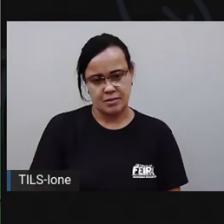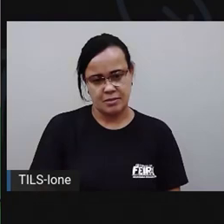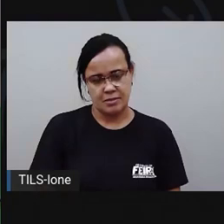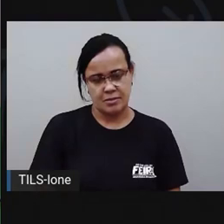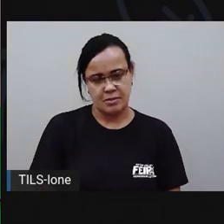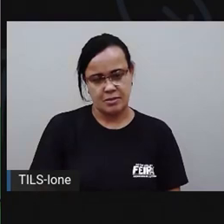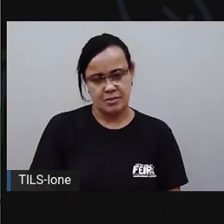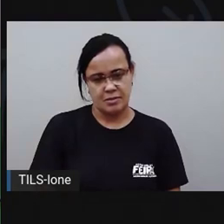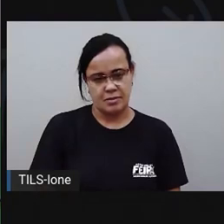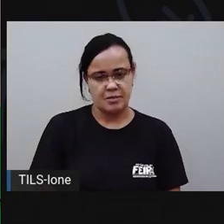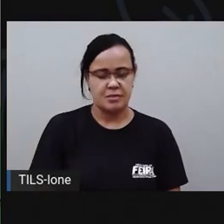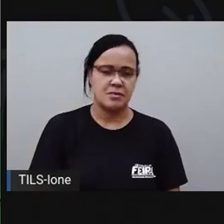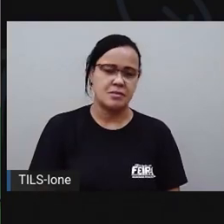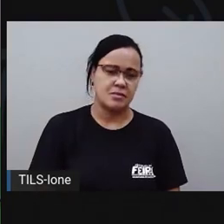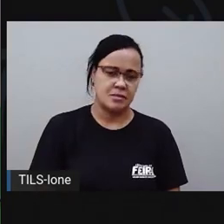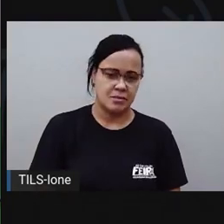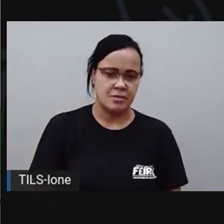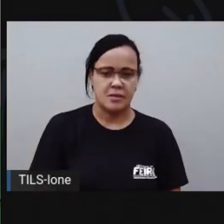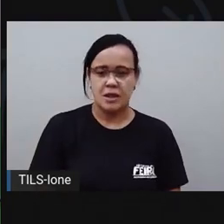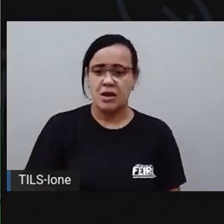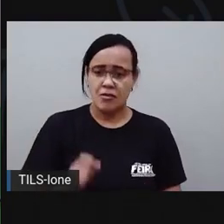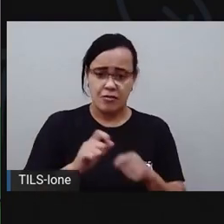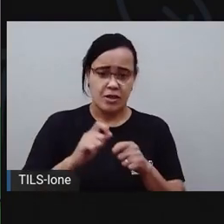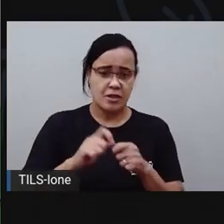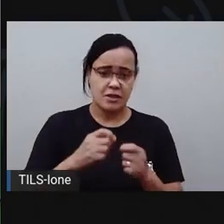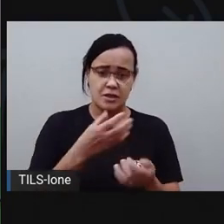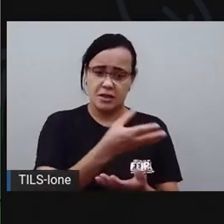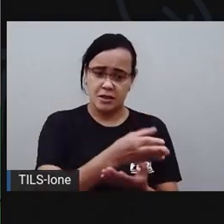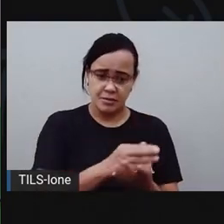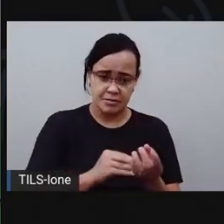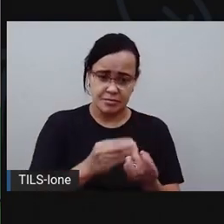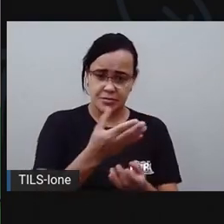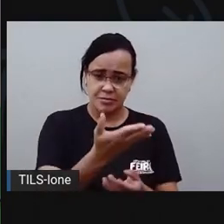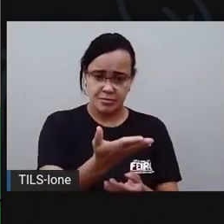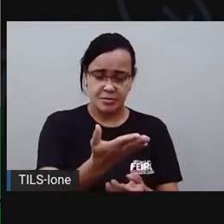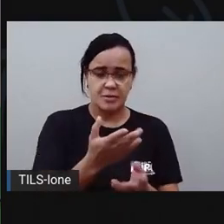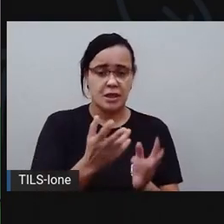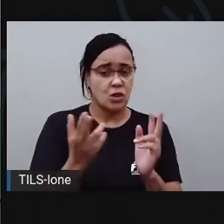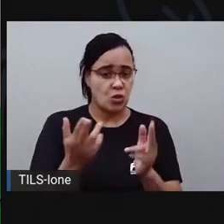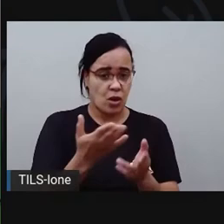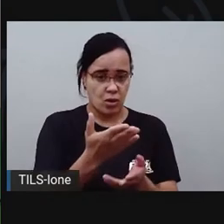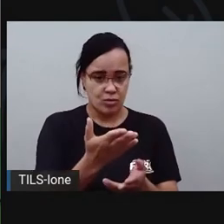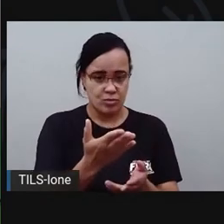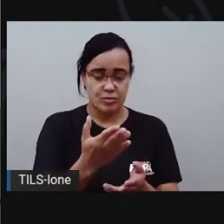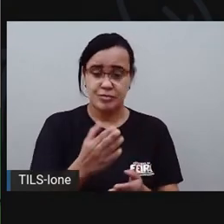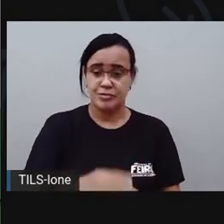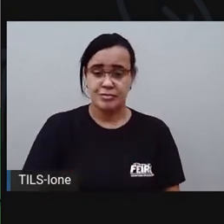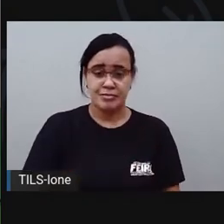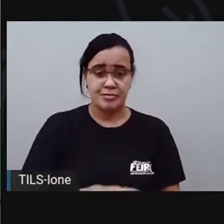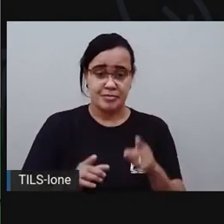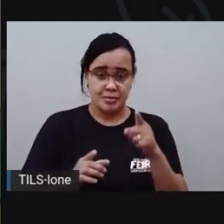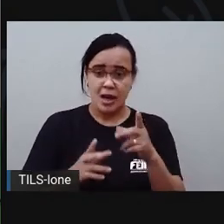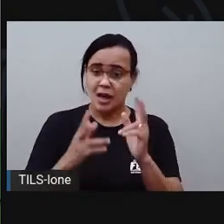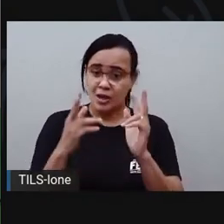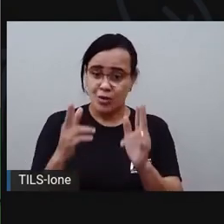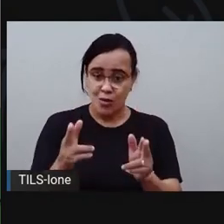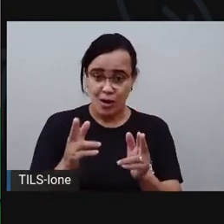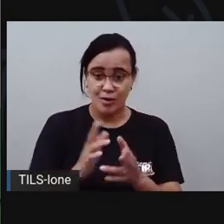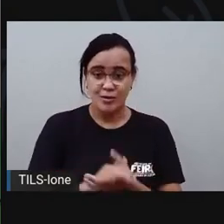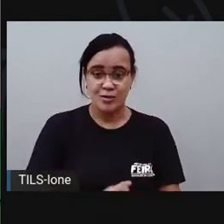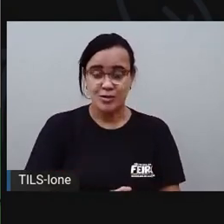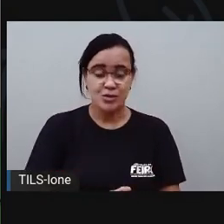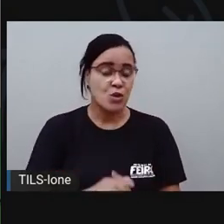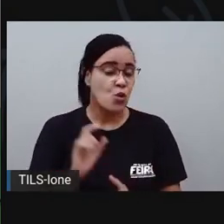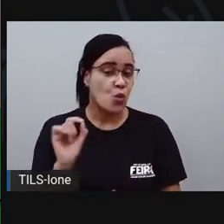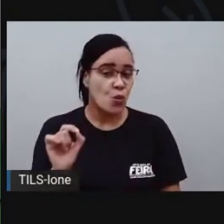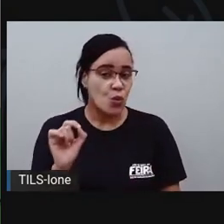E essa aqui você abraça também. Fica desse jeito, ó, como se fosse um.